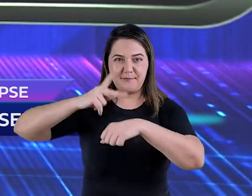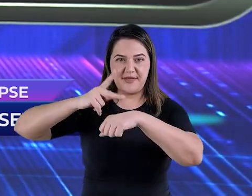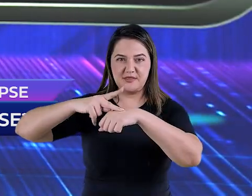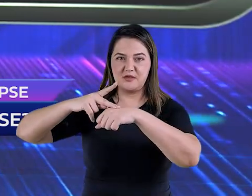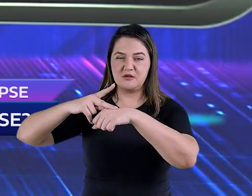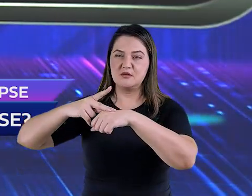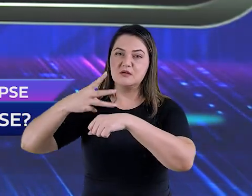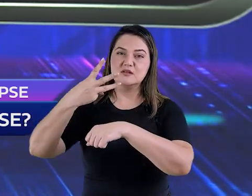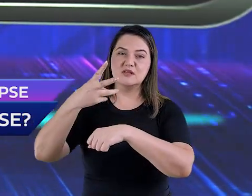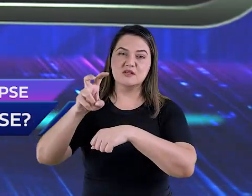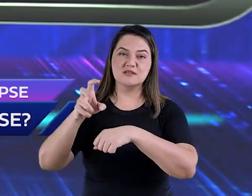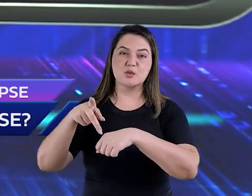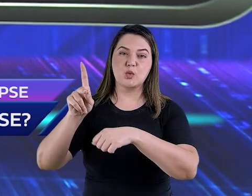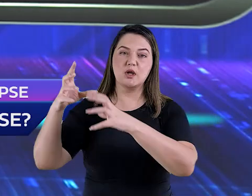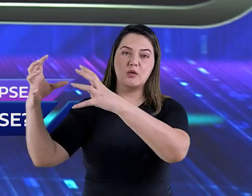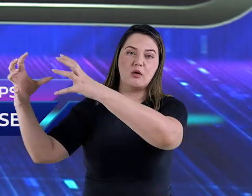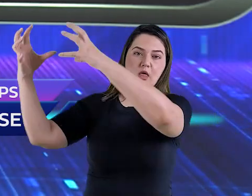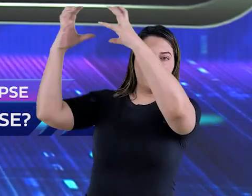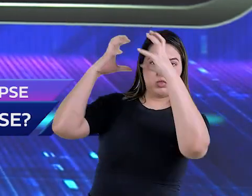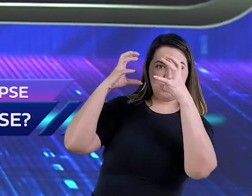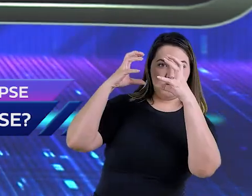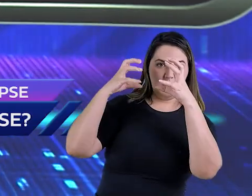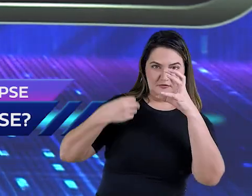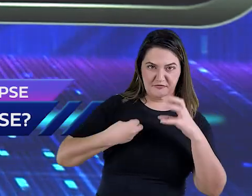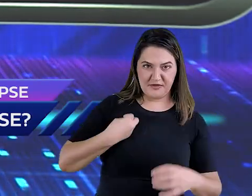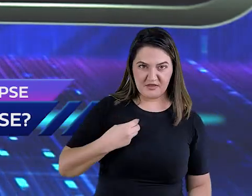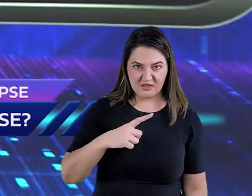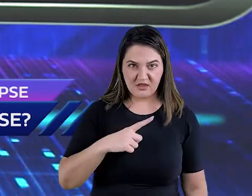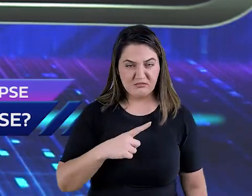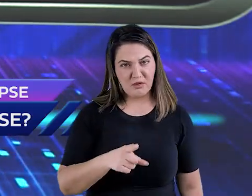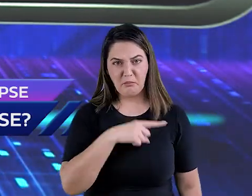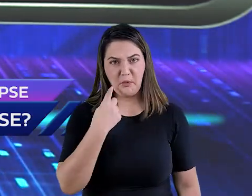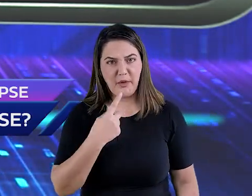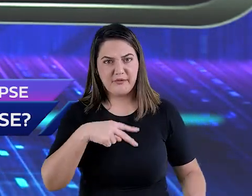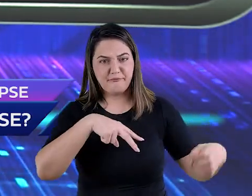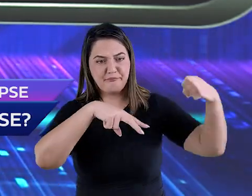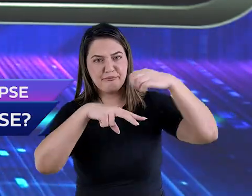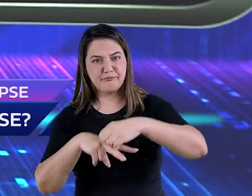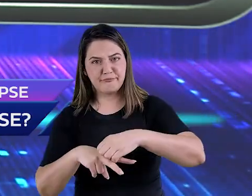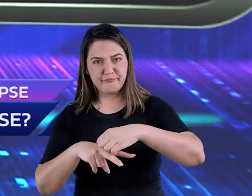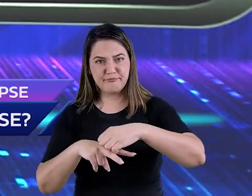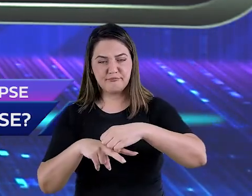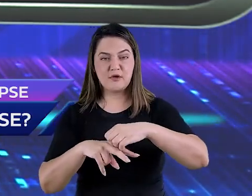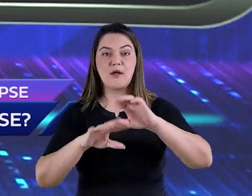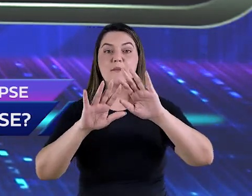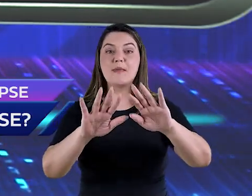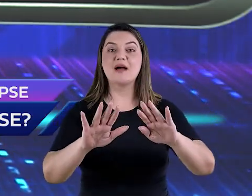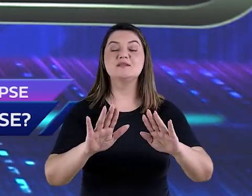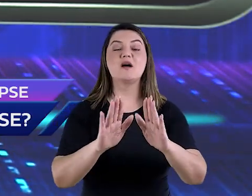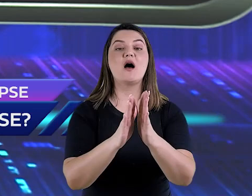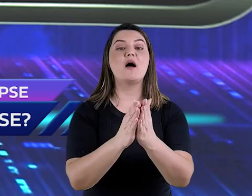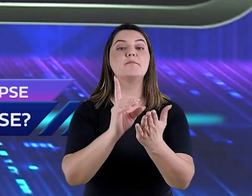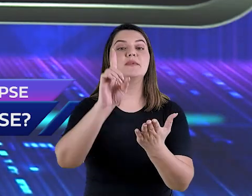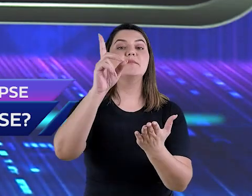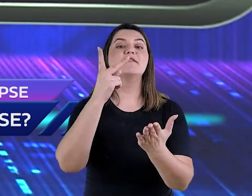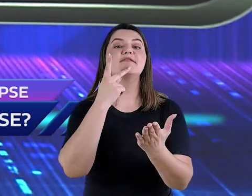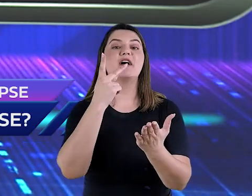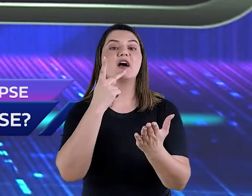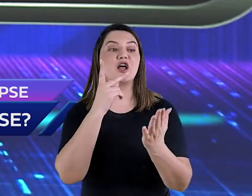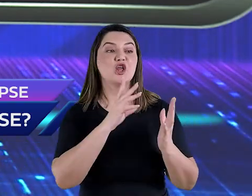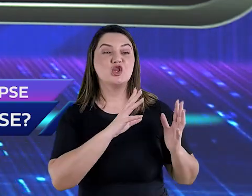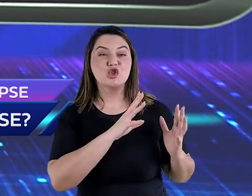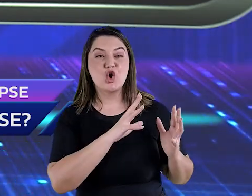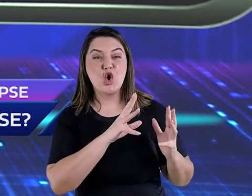quilos em cima de você, dificilmente você vai sobreviver. Então, o que a Bíblia nos diz é que nem